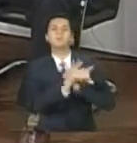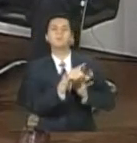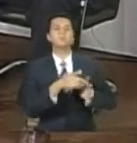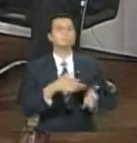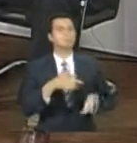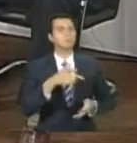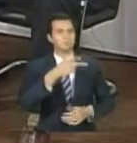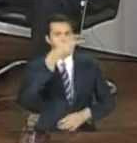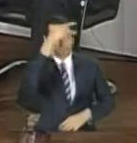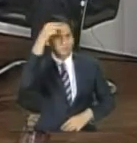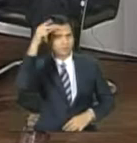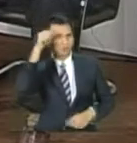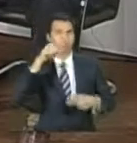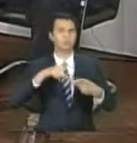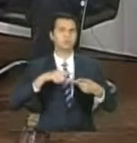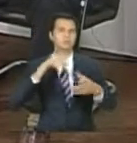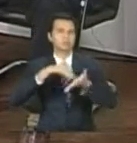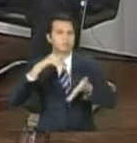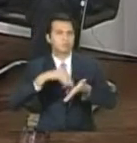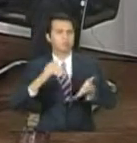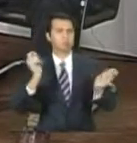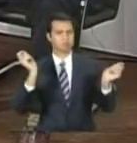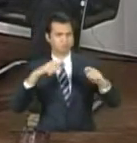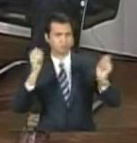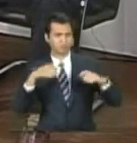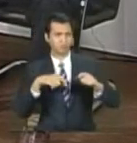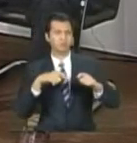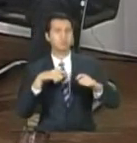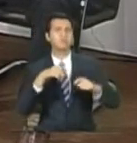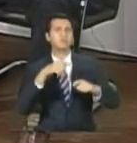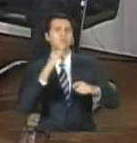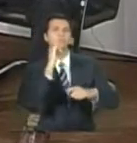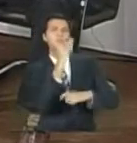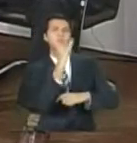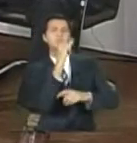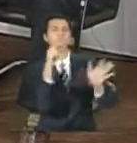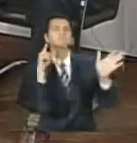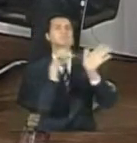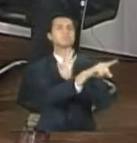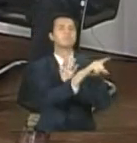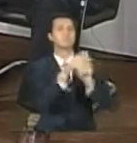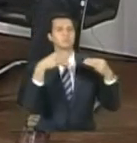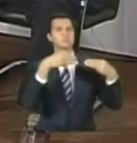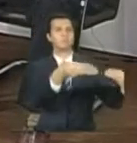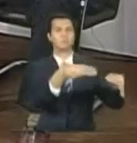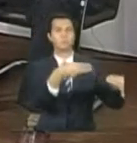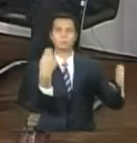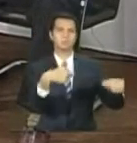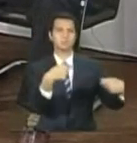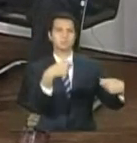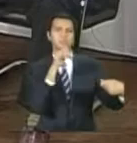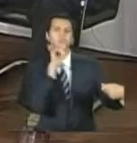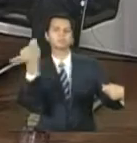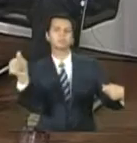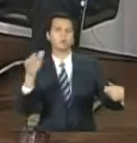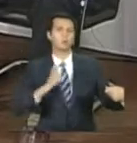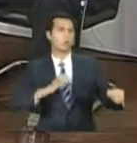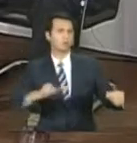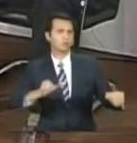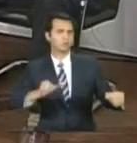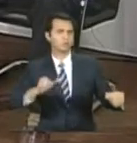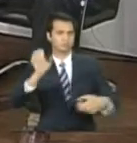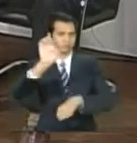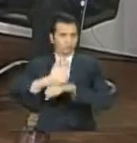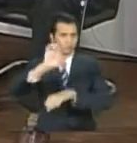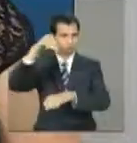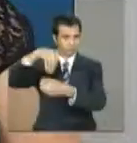solicitar informações diretamente ao Ministério sem ter de passar pelo coordenador estadual? Sim, os municípios